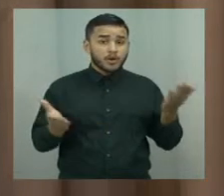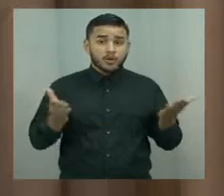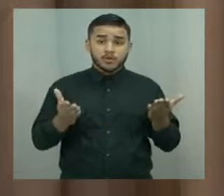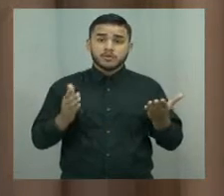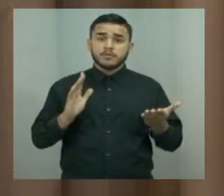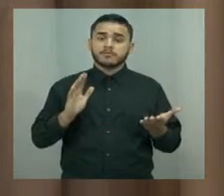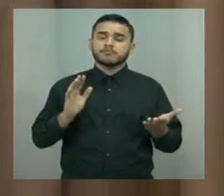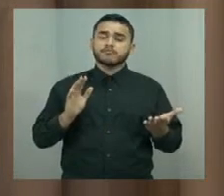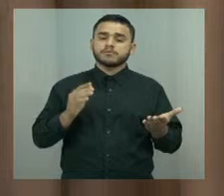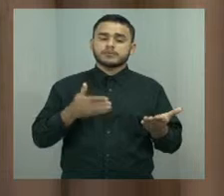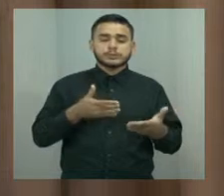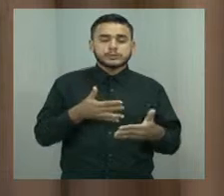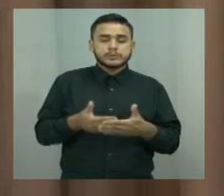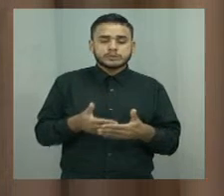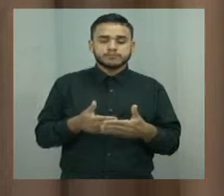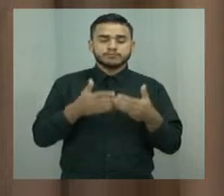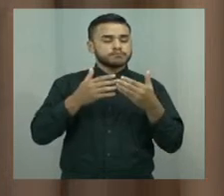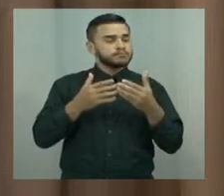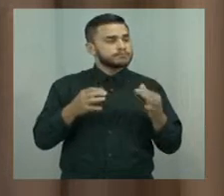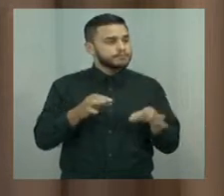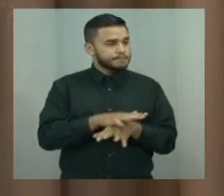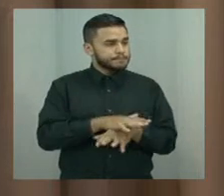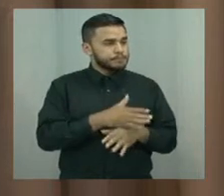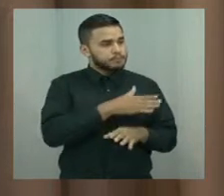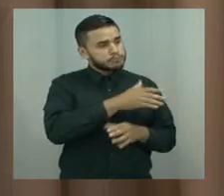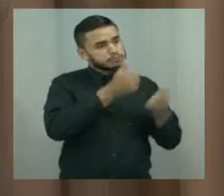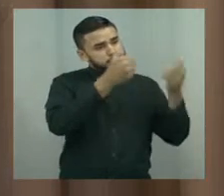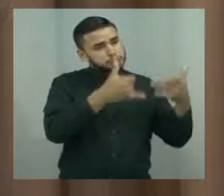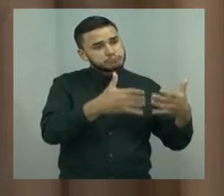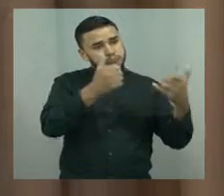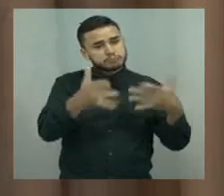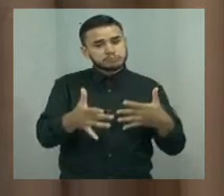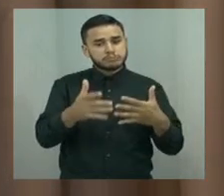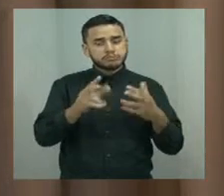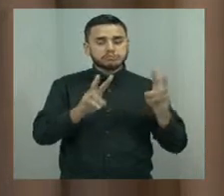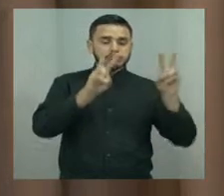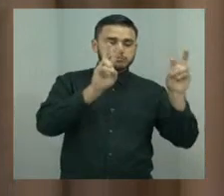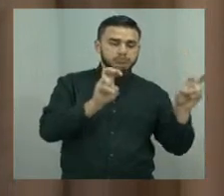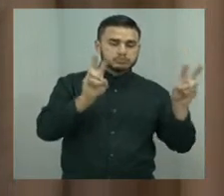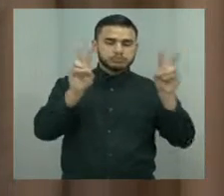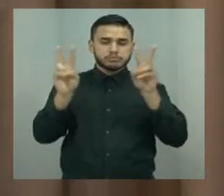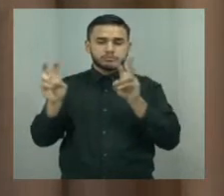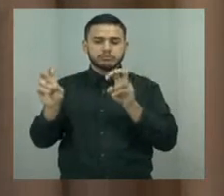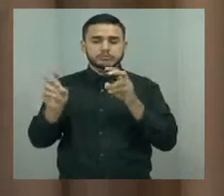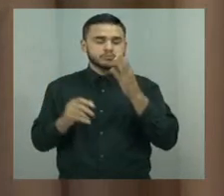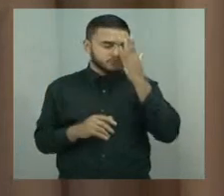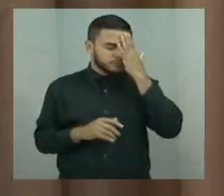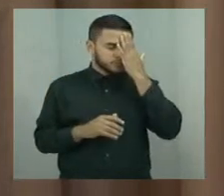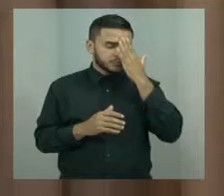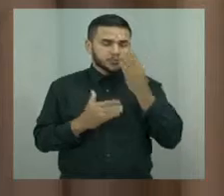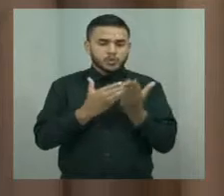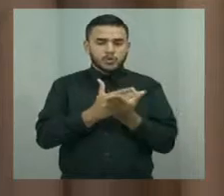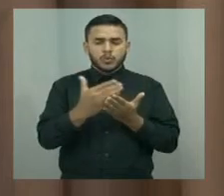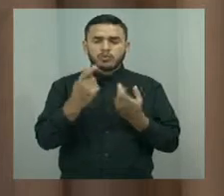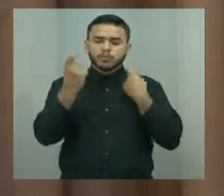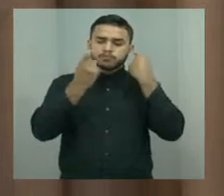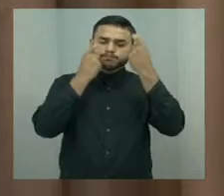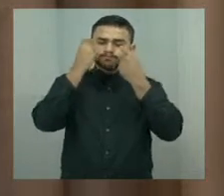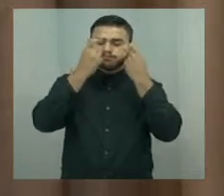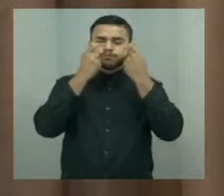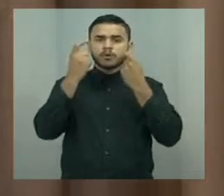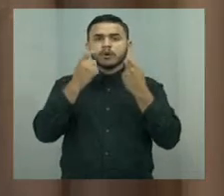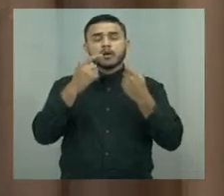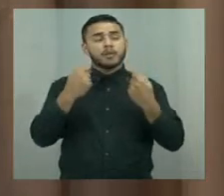nesse momento vocês fizessem as considerações finais. A gente misturou aqui, como eu bem falei no começo, essa preocupação